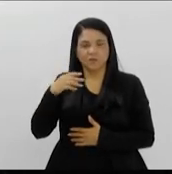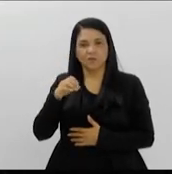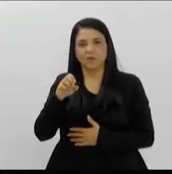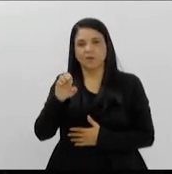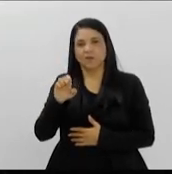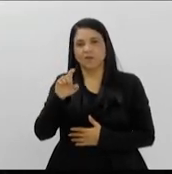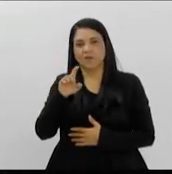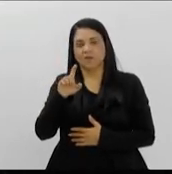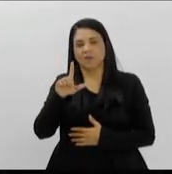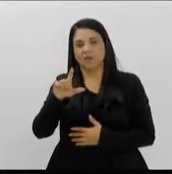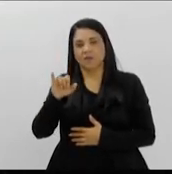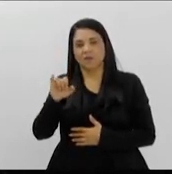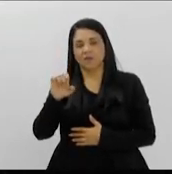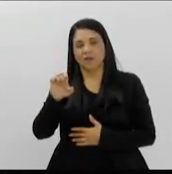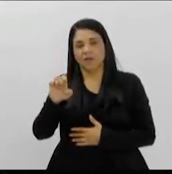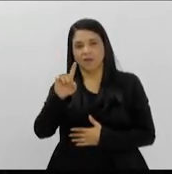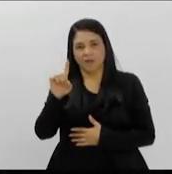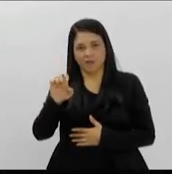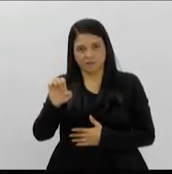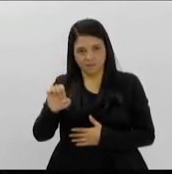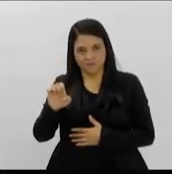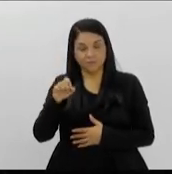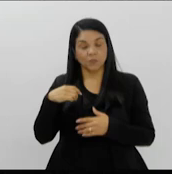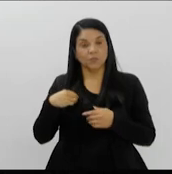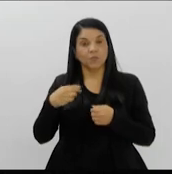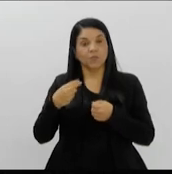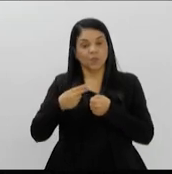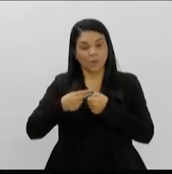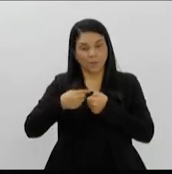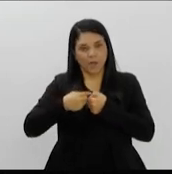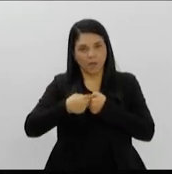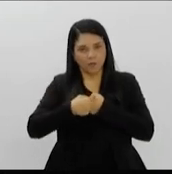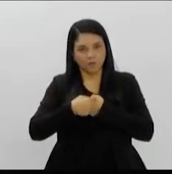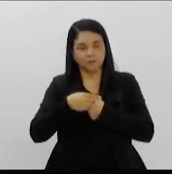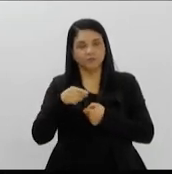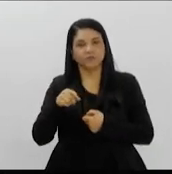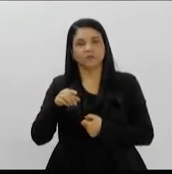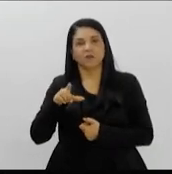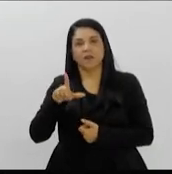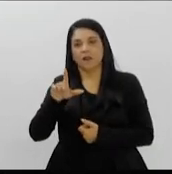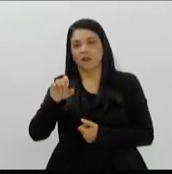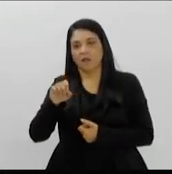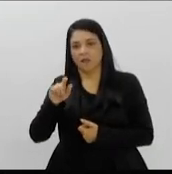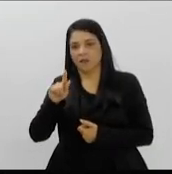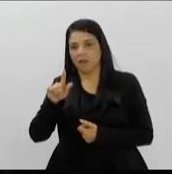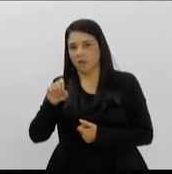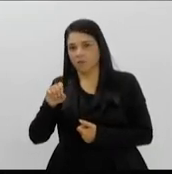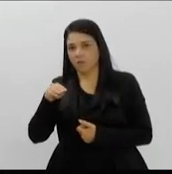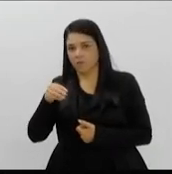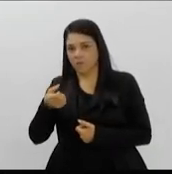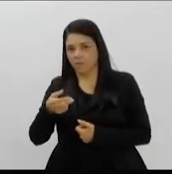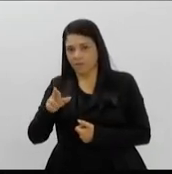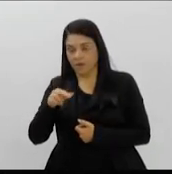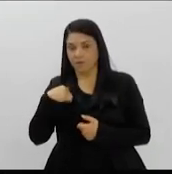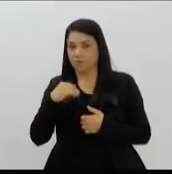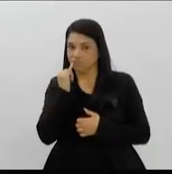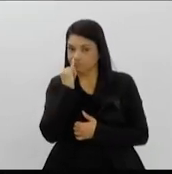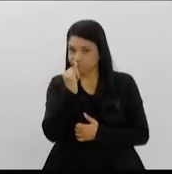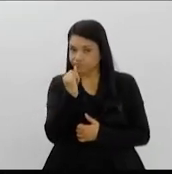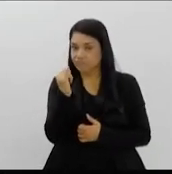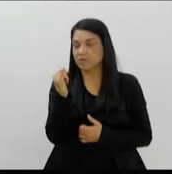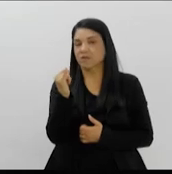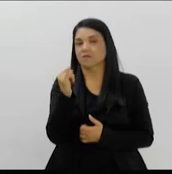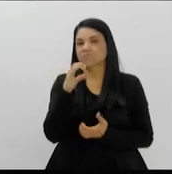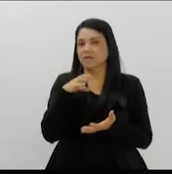pelo bairro de Lagomar. E eu quero deixar frisado de que,